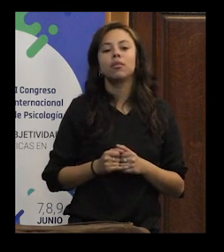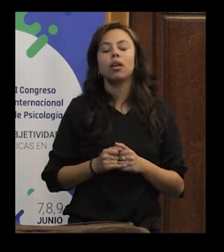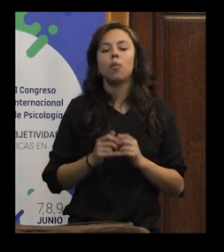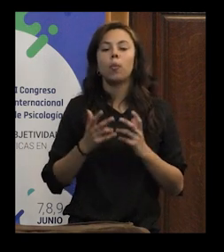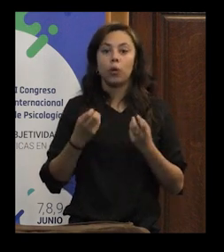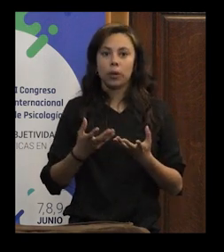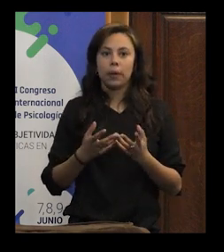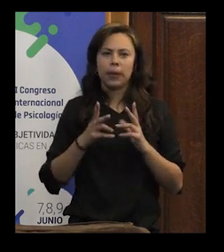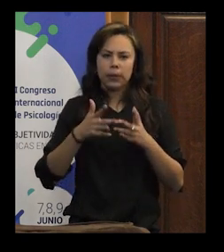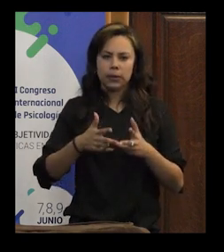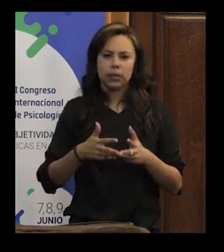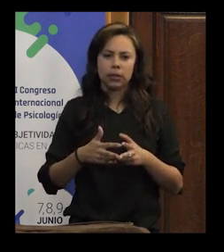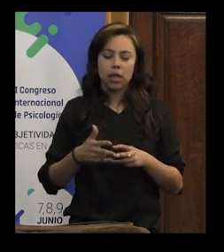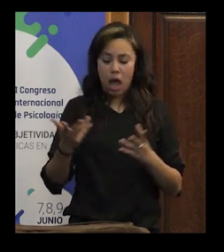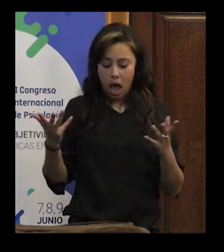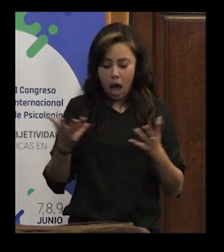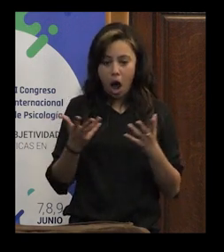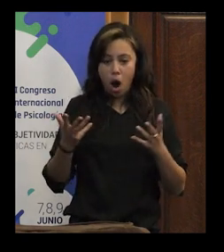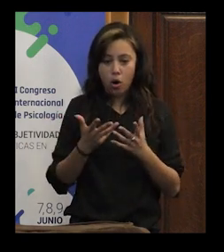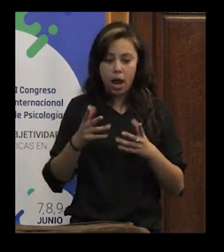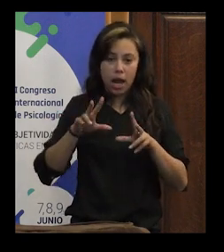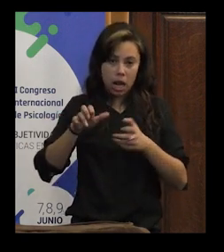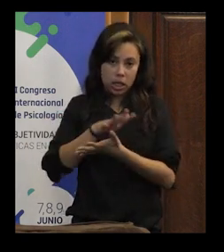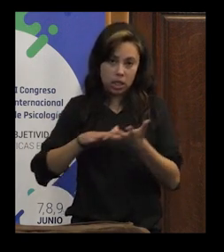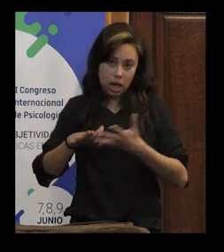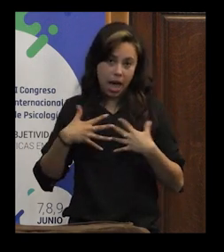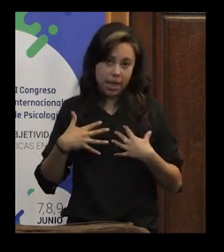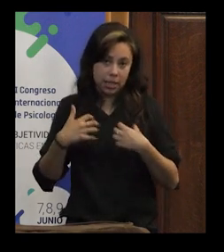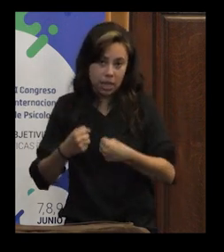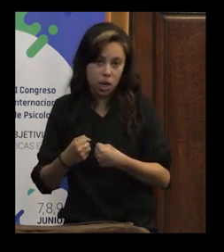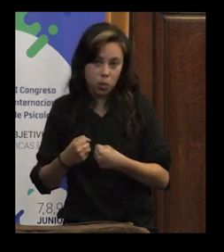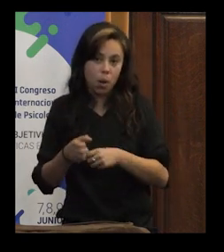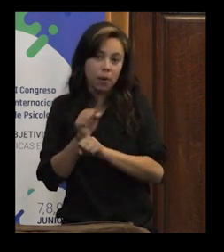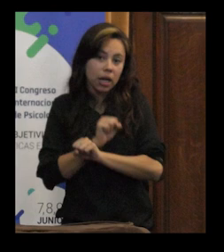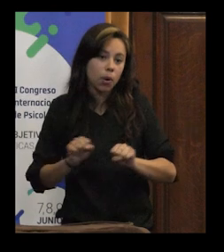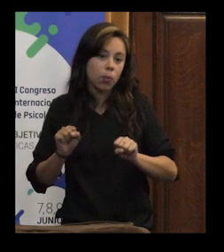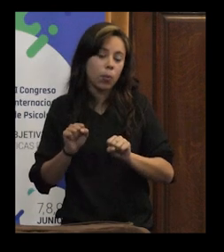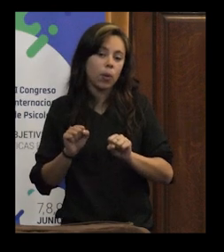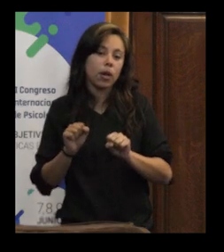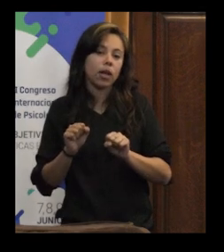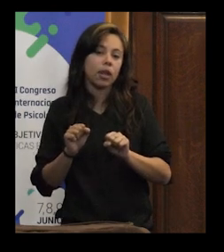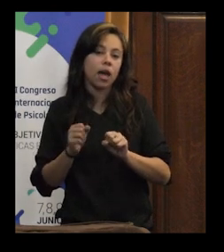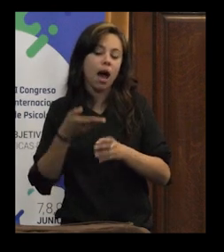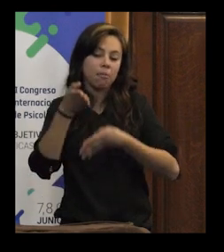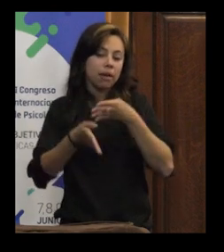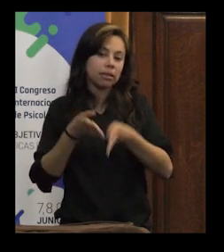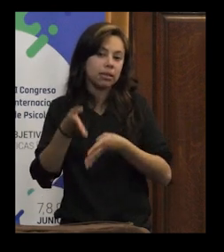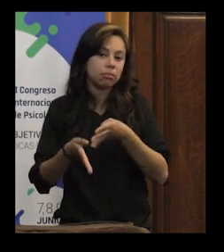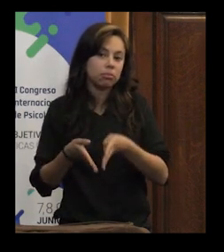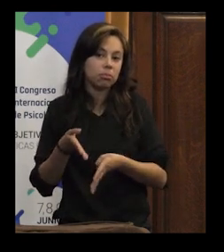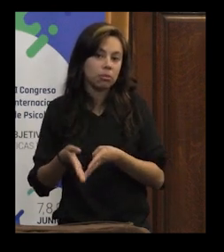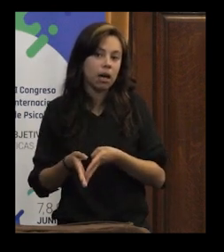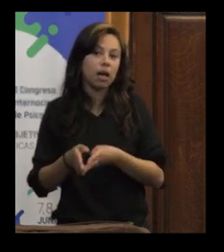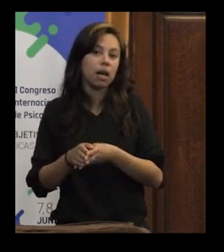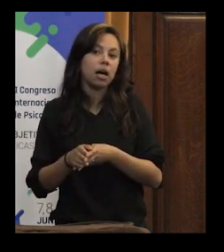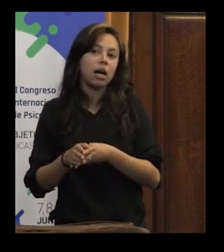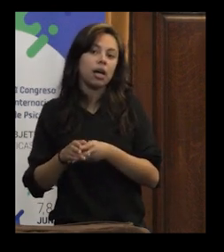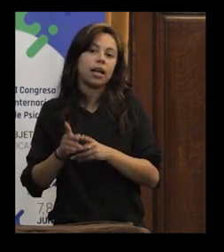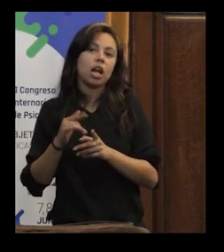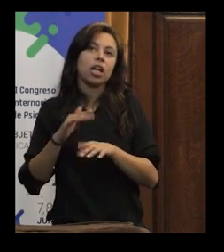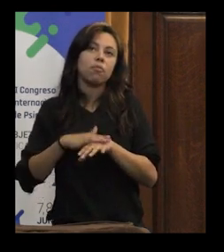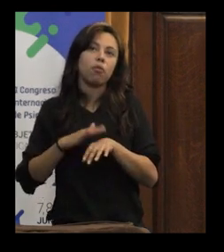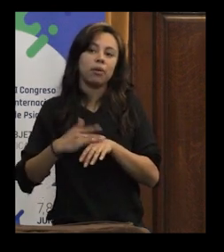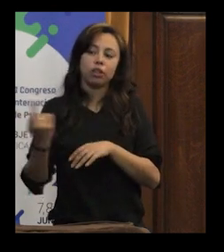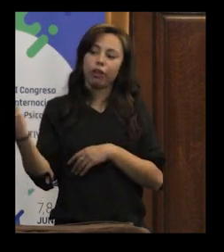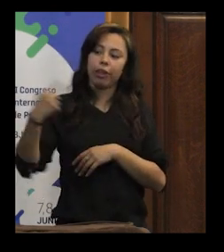Dizem, atualmente no campo da saúde, para que exista algum tipo de participação nas